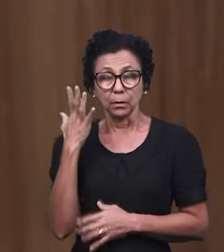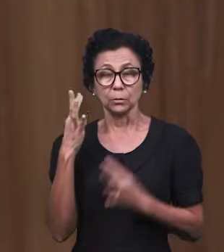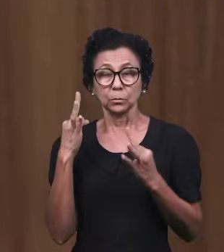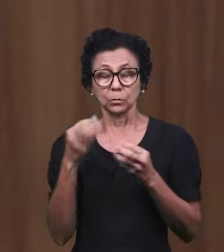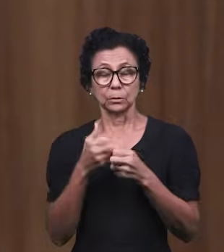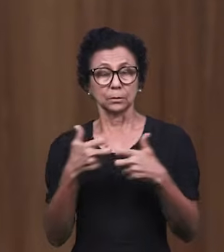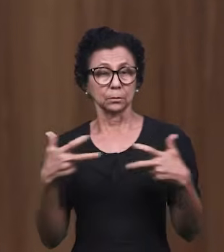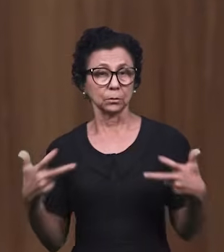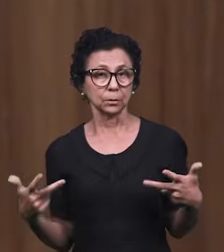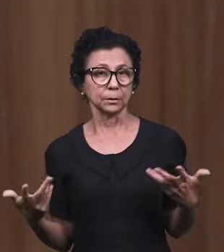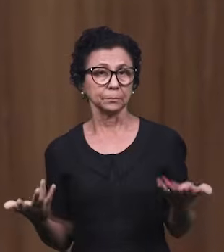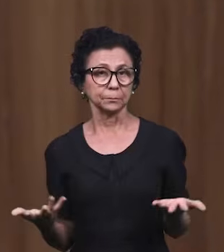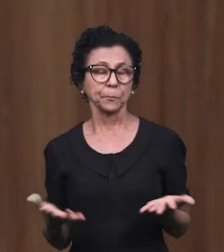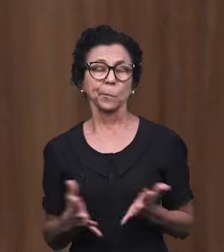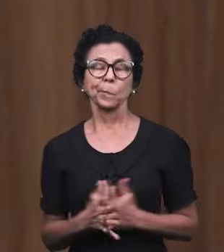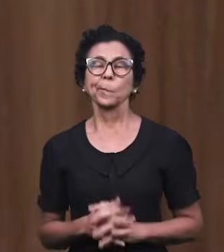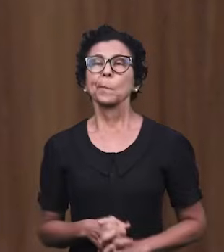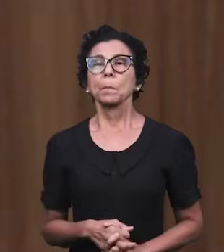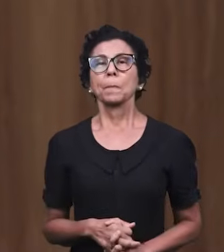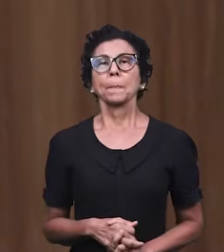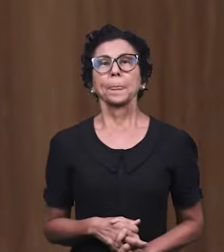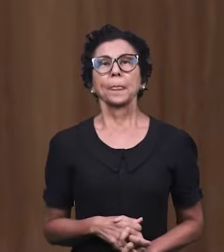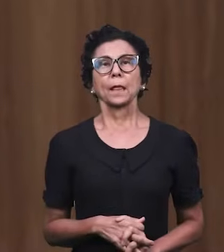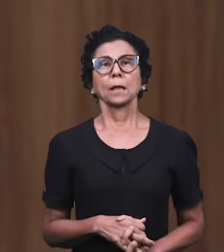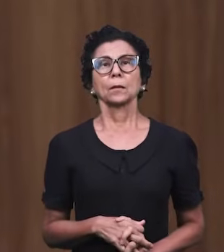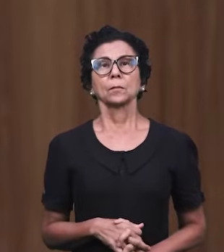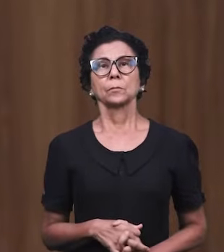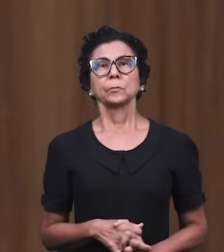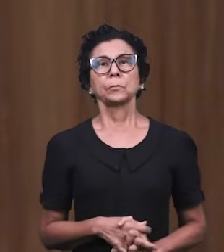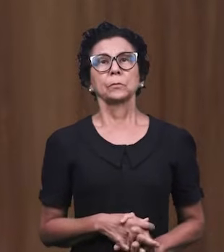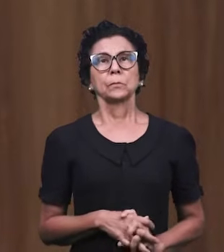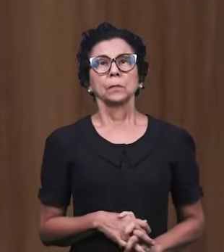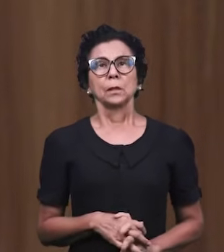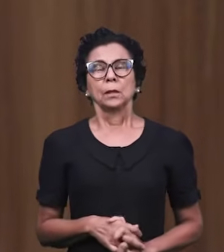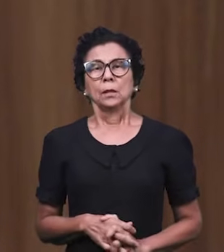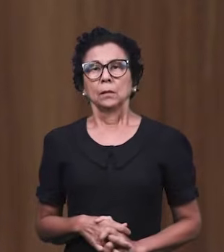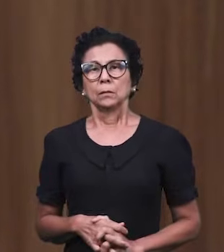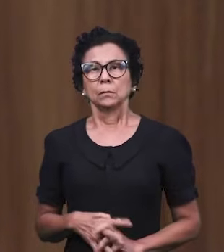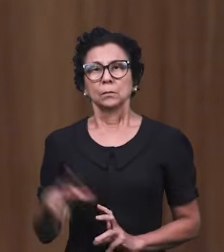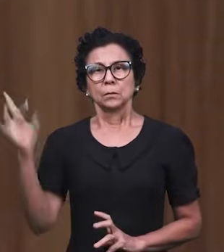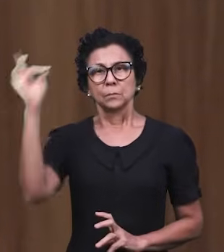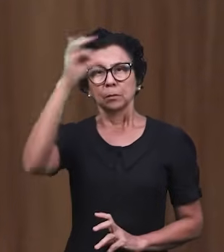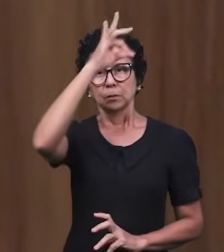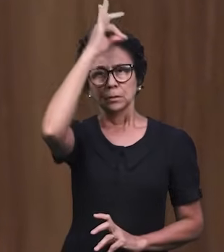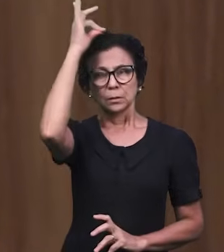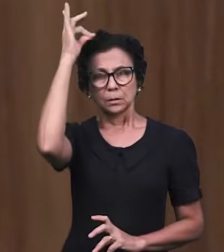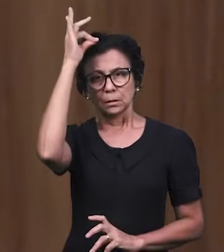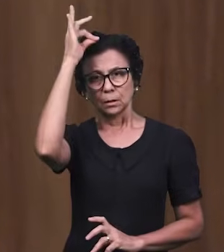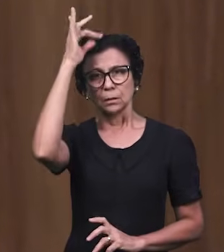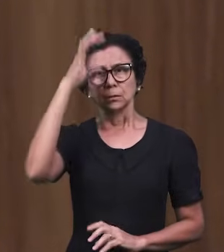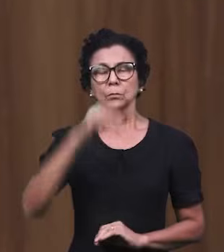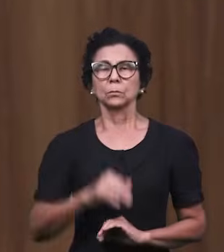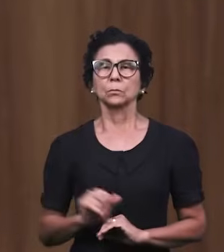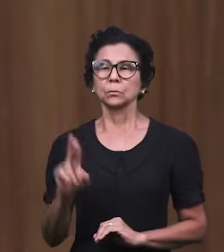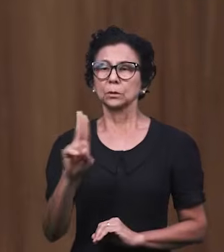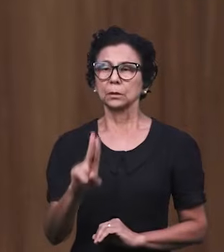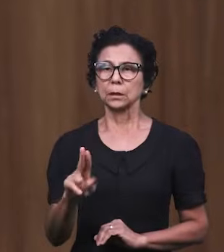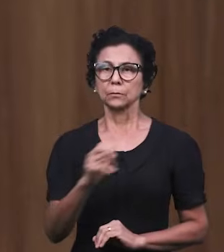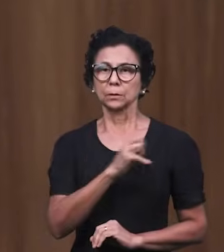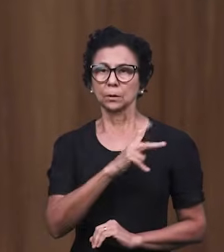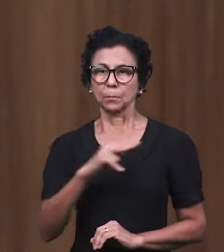as coisas. Então havia uma demonstração do Espírito Santo e de poder dos apóstolos sendo usados,